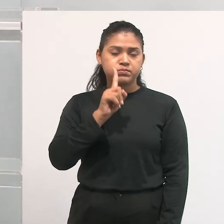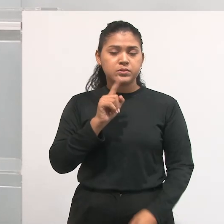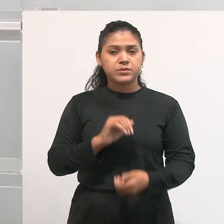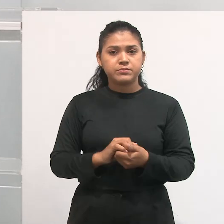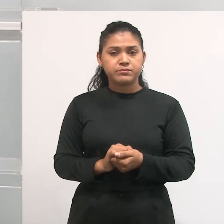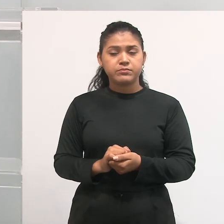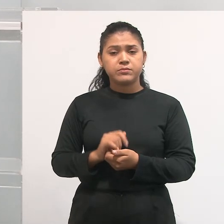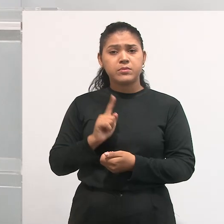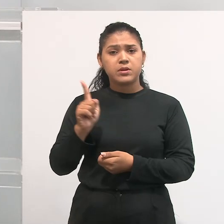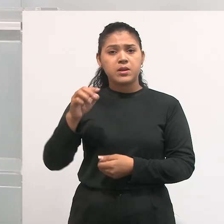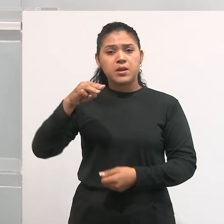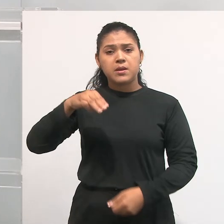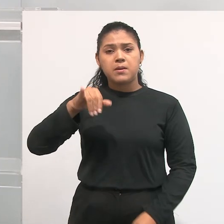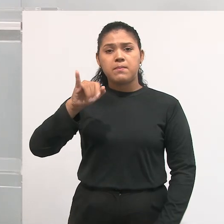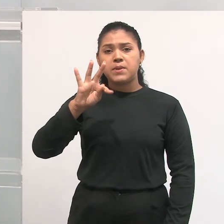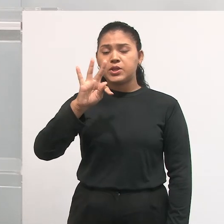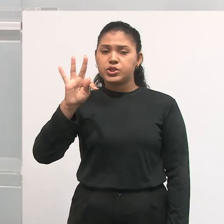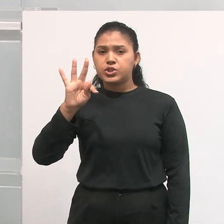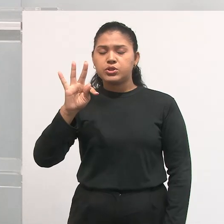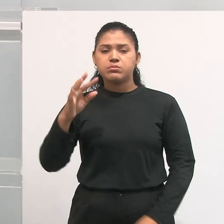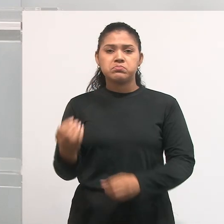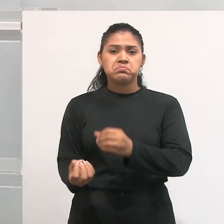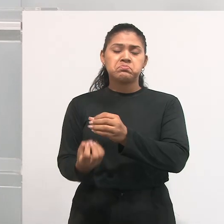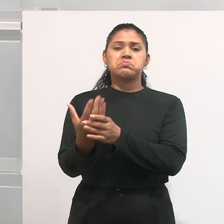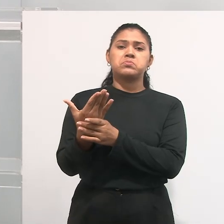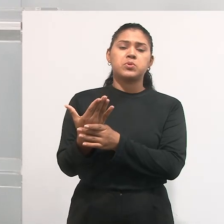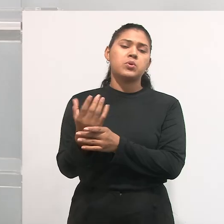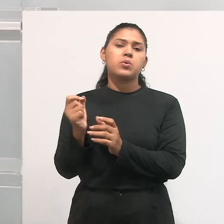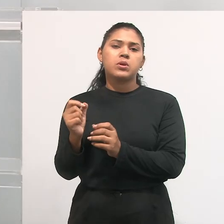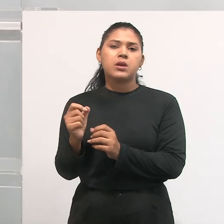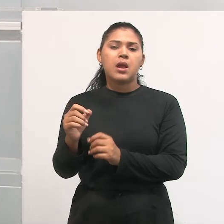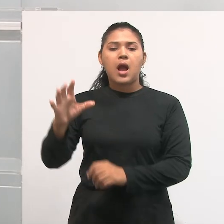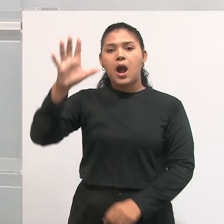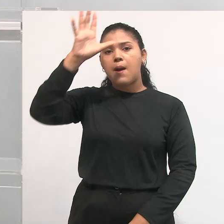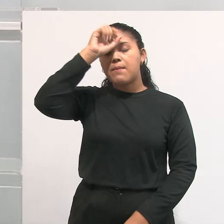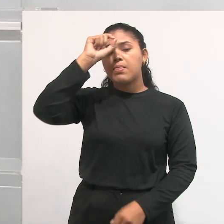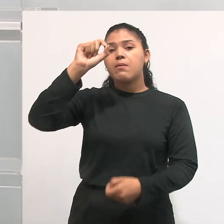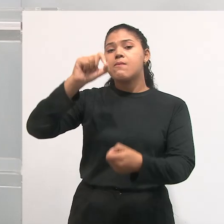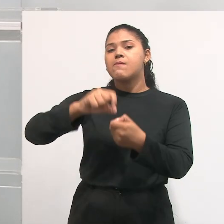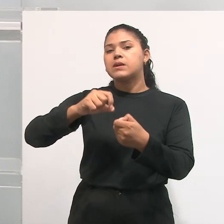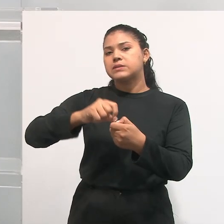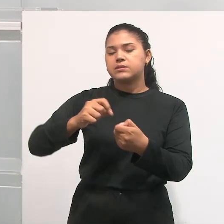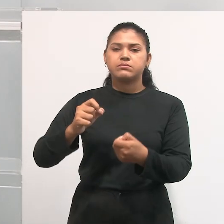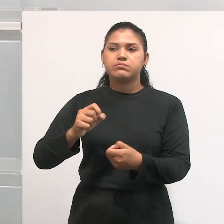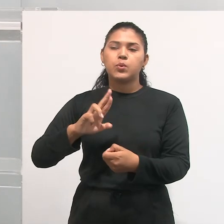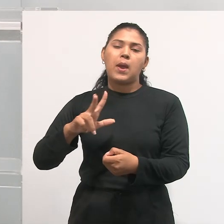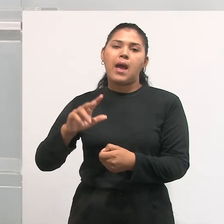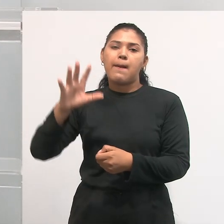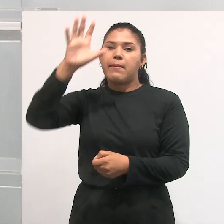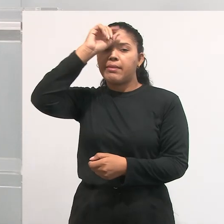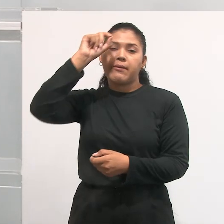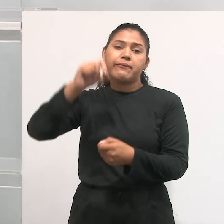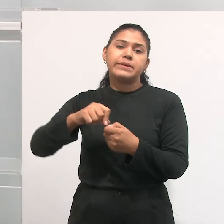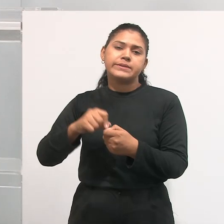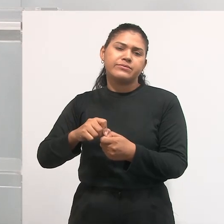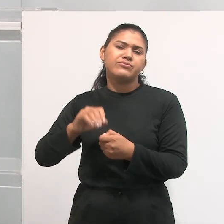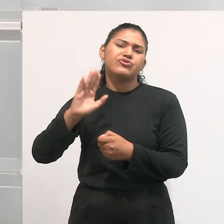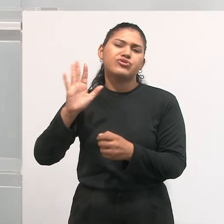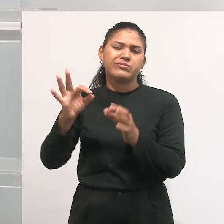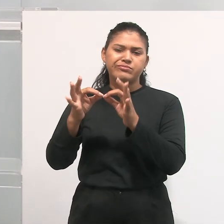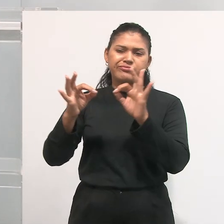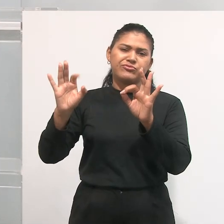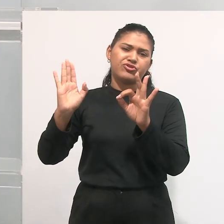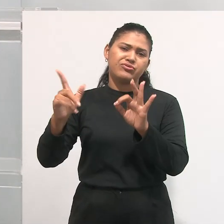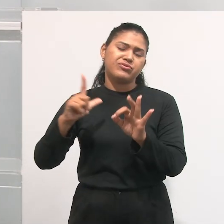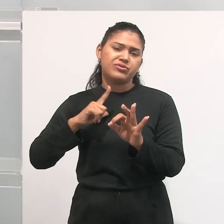Então, o MIT, ele criou o Aprender Fazendo. Na verdade, ele não criou o Aprender Fazendo porque o